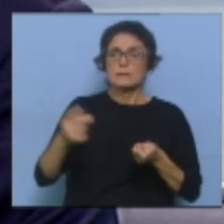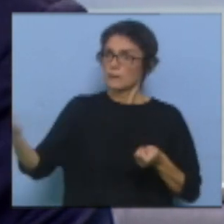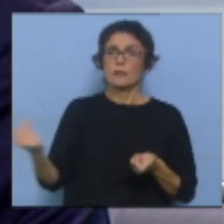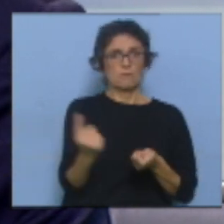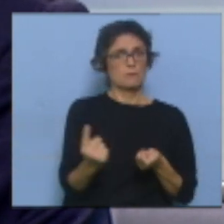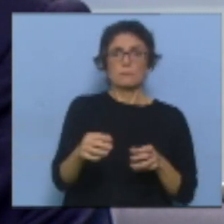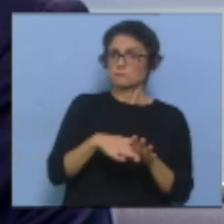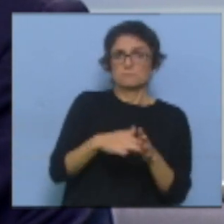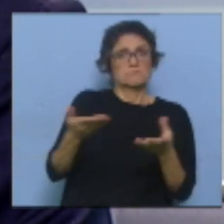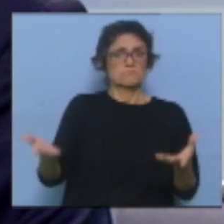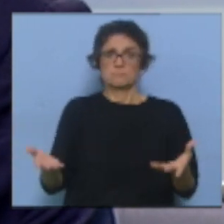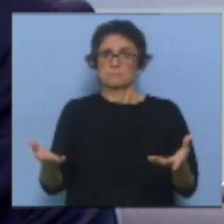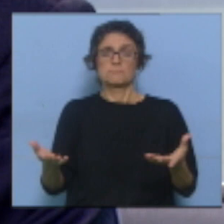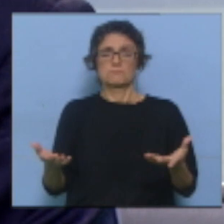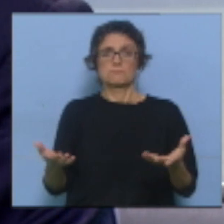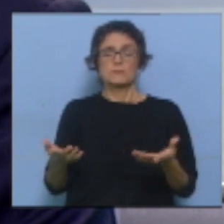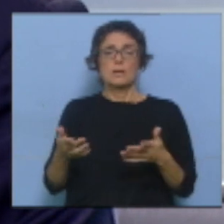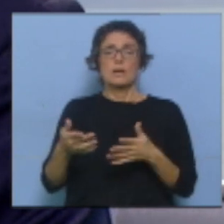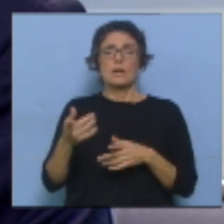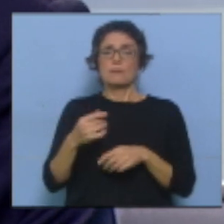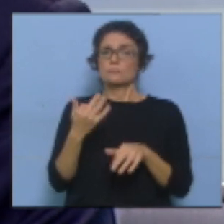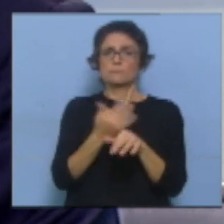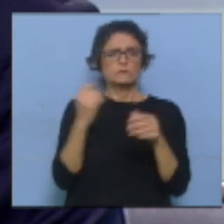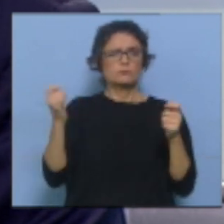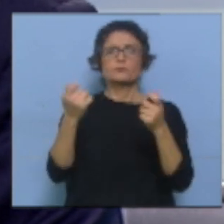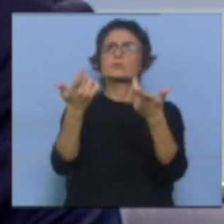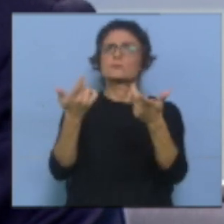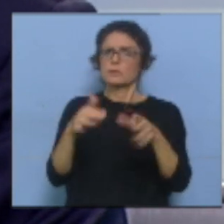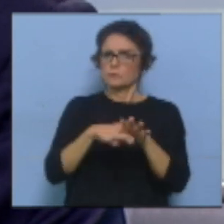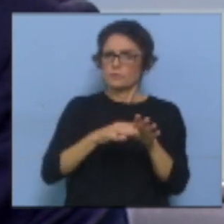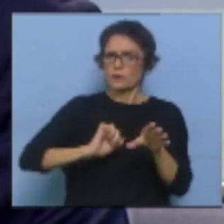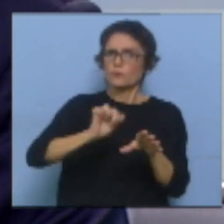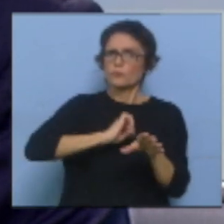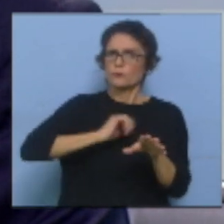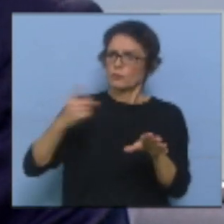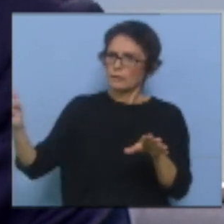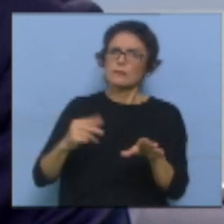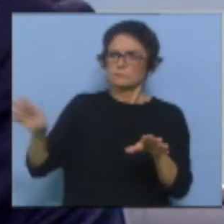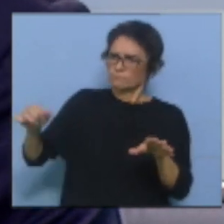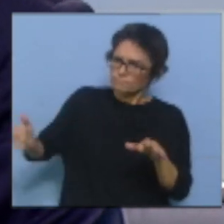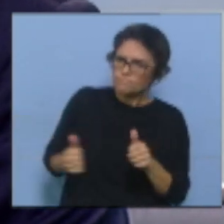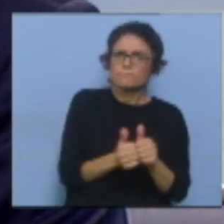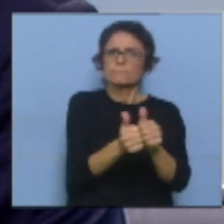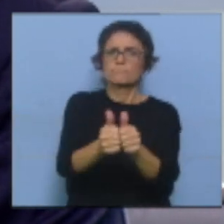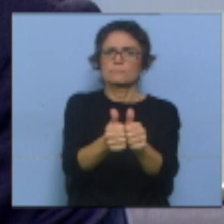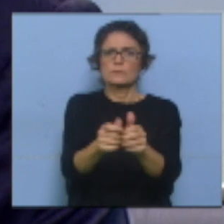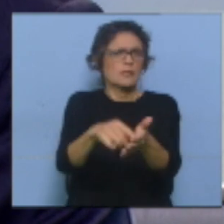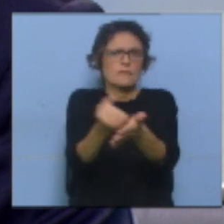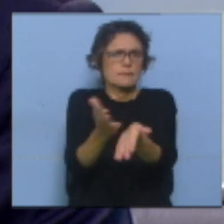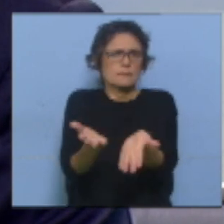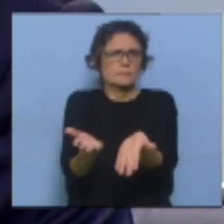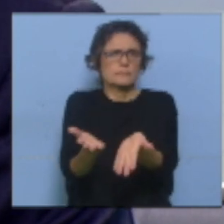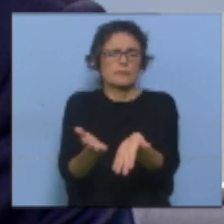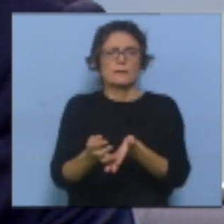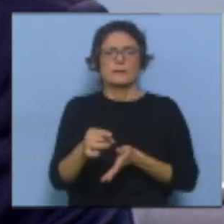reunião connosco, e todos os eventos das equipas que nós participávamos, que eles iam connosco, e também no